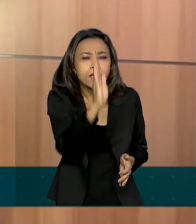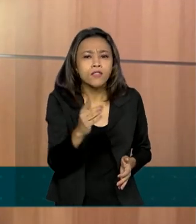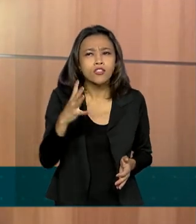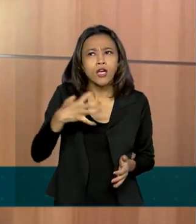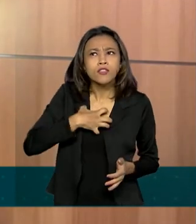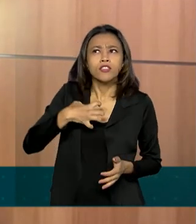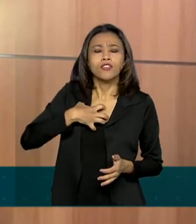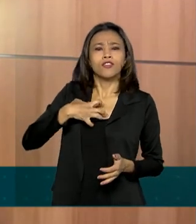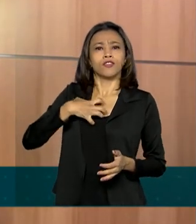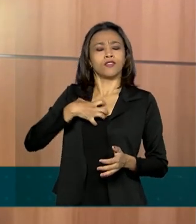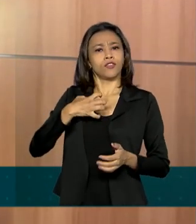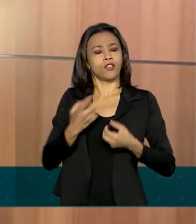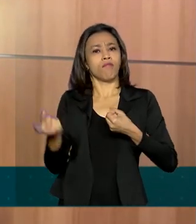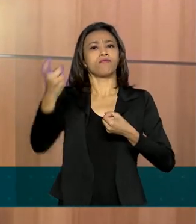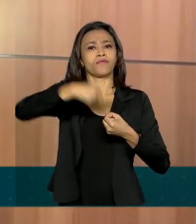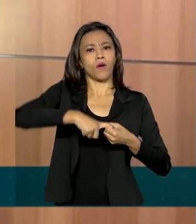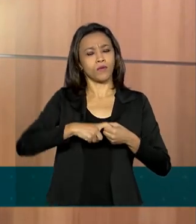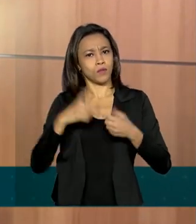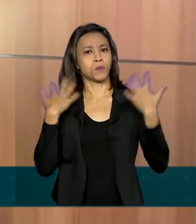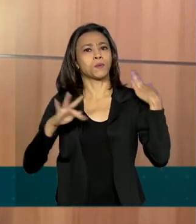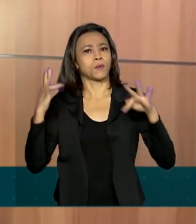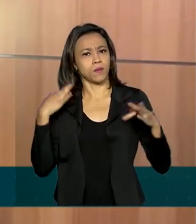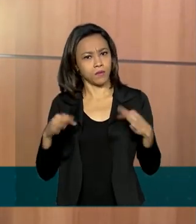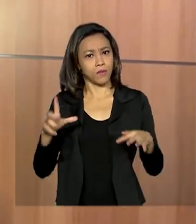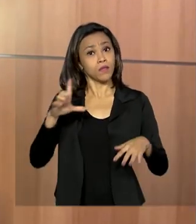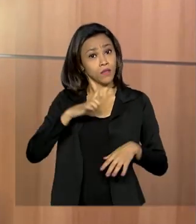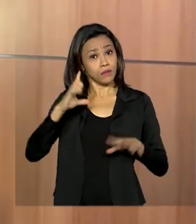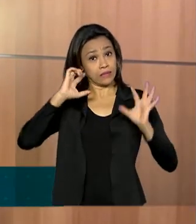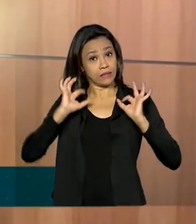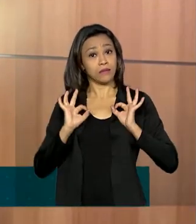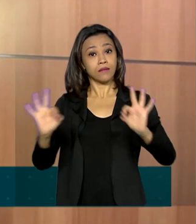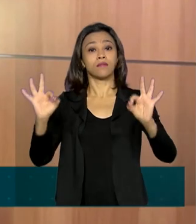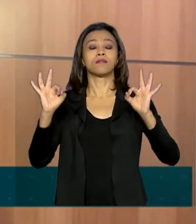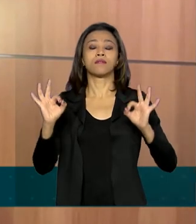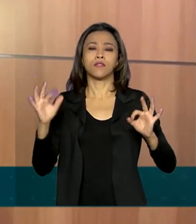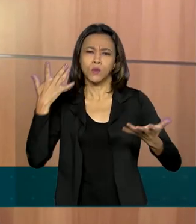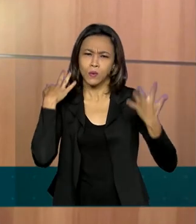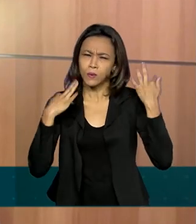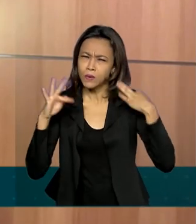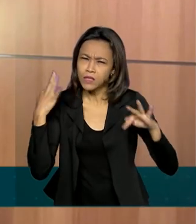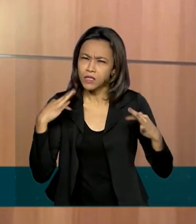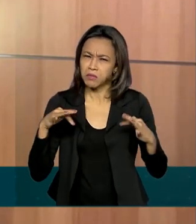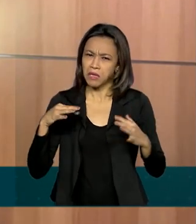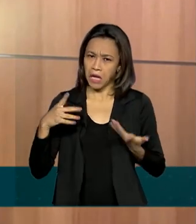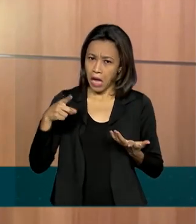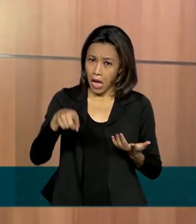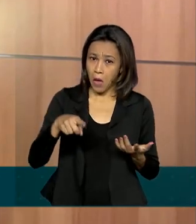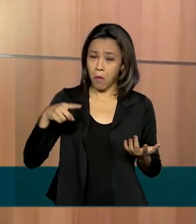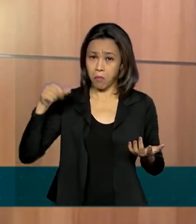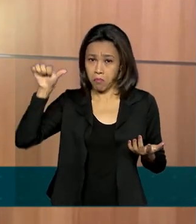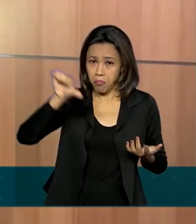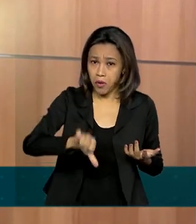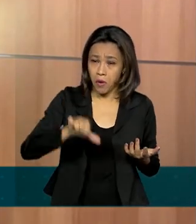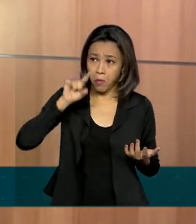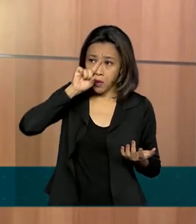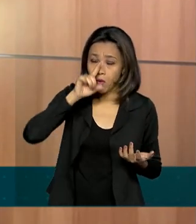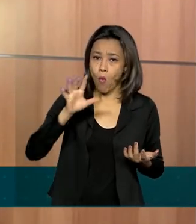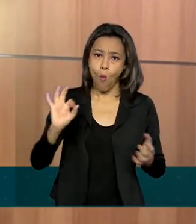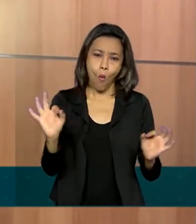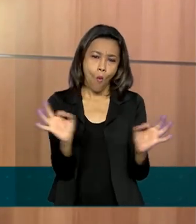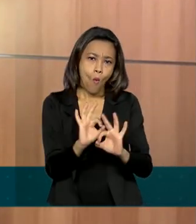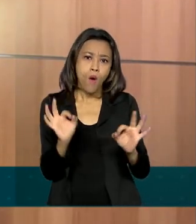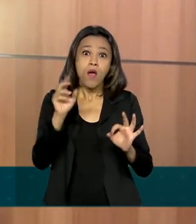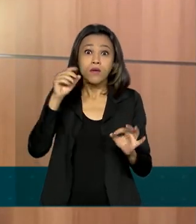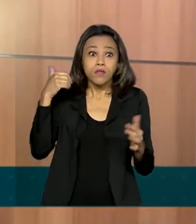confiança na retomada. Tenho certeza que o turismo não é o vilão dessa história e terá um papel